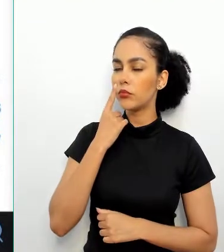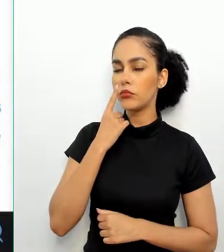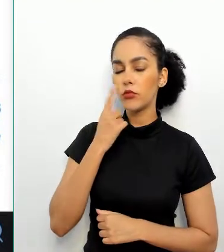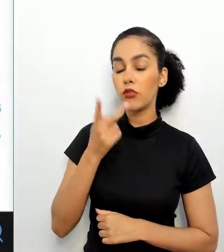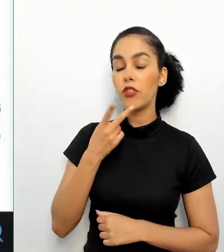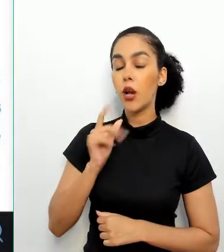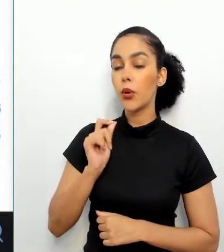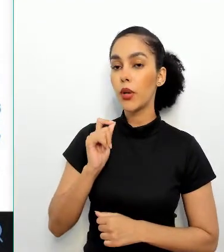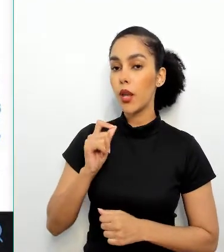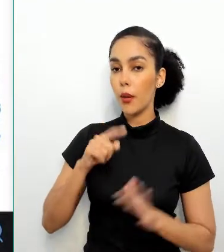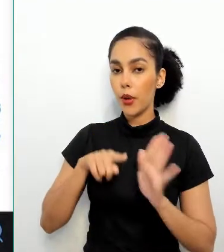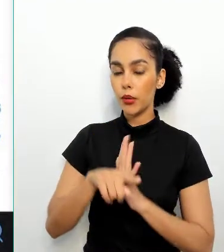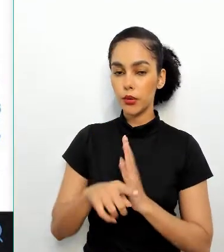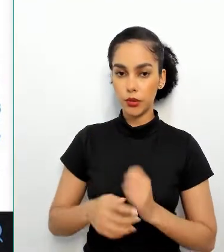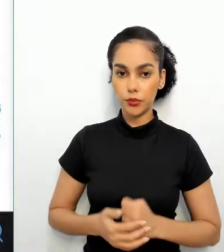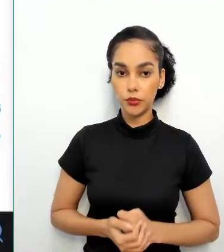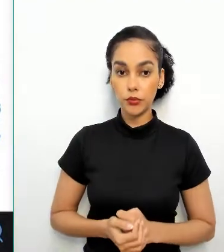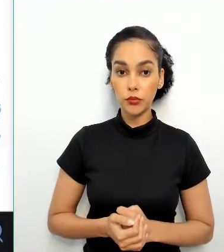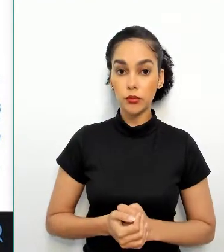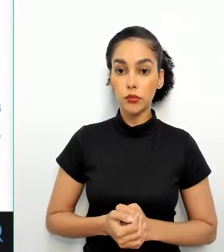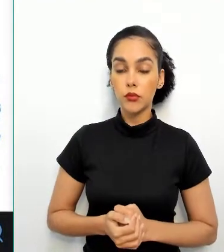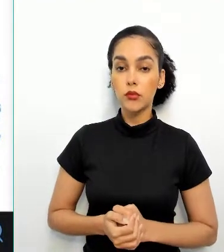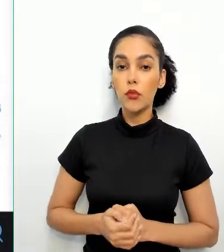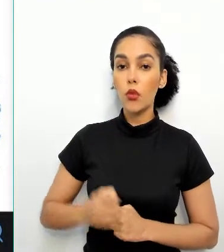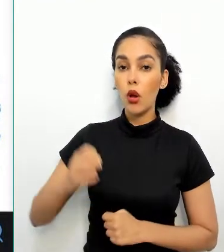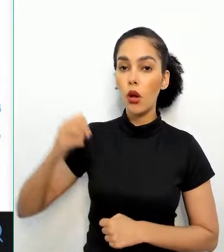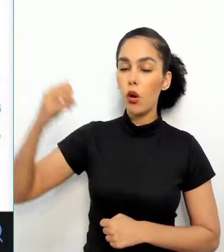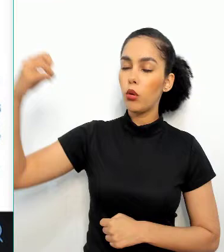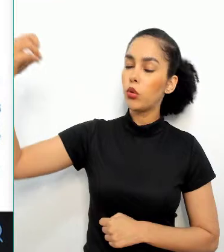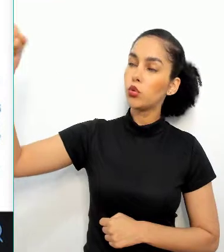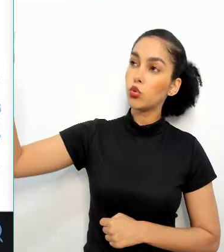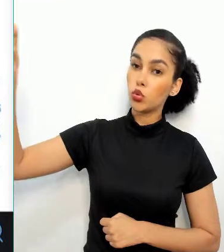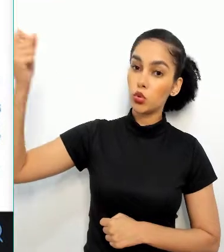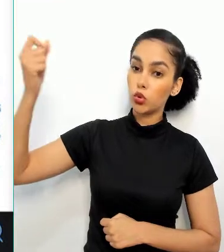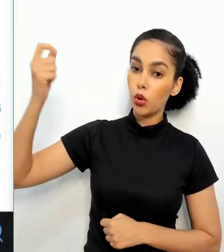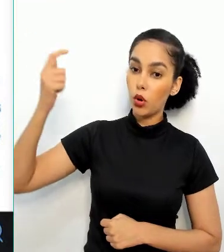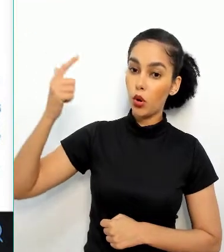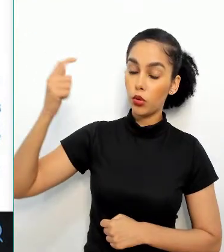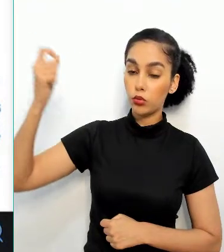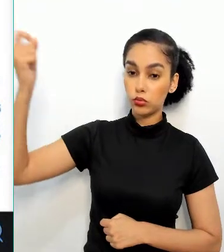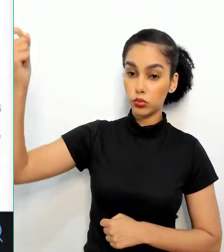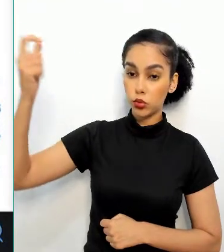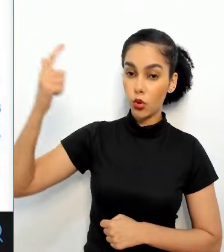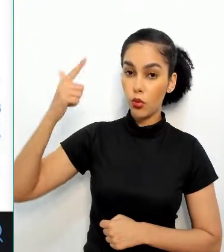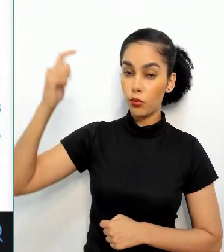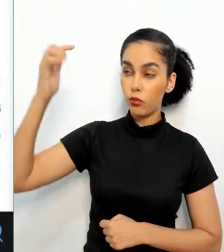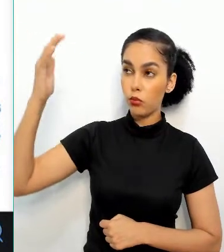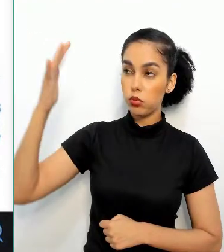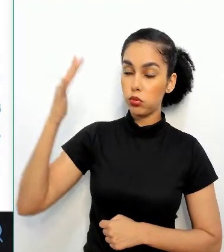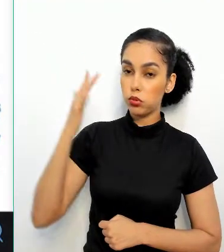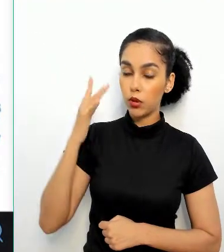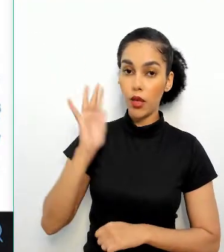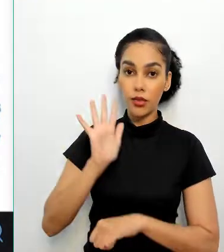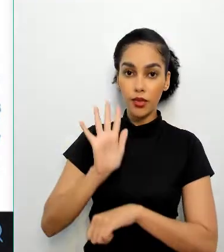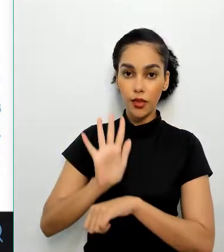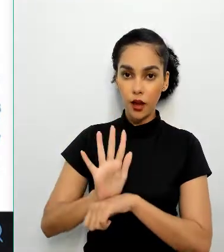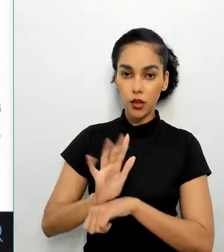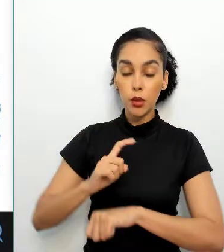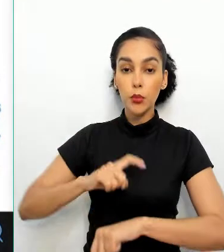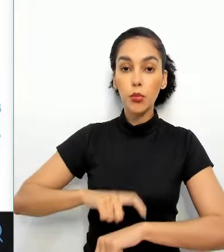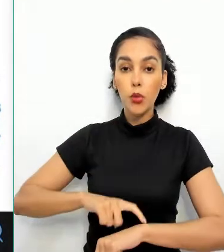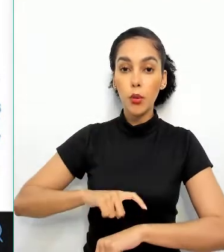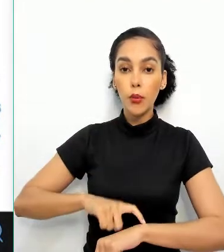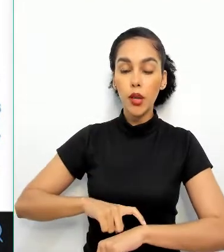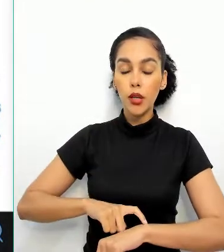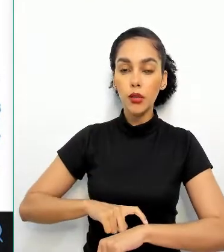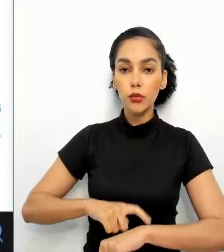é o seguinte. Os raios solares da tarde, ó, deixa eu voltar aqui para esse texto. O sol da tarde,